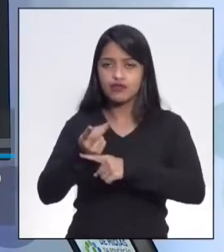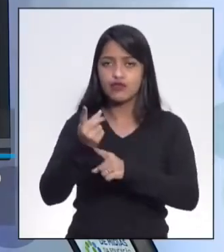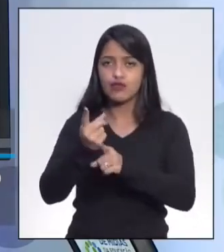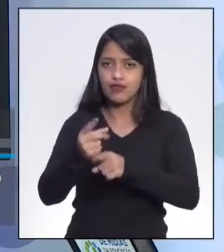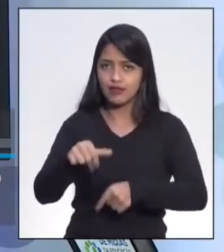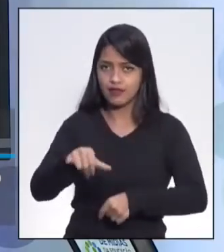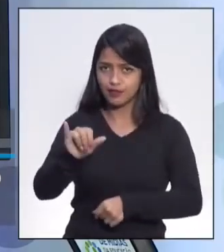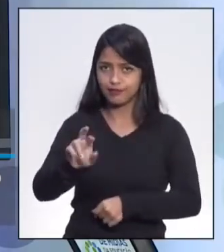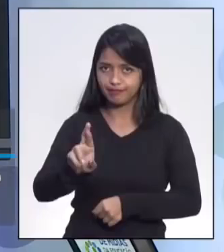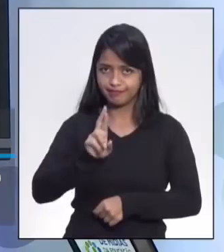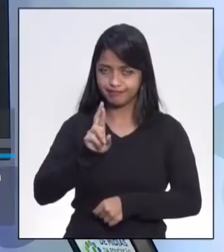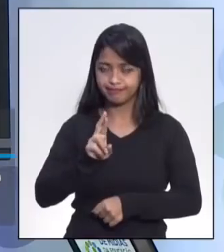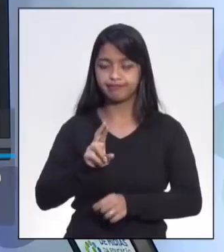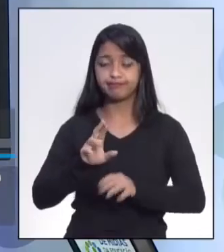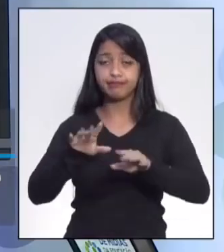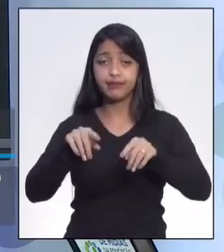caso,